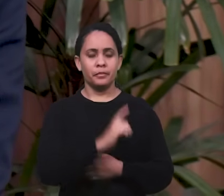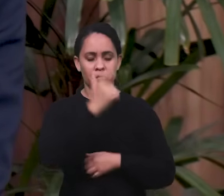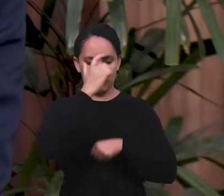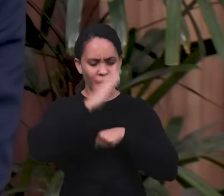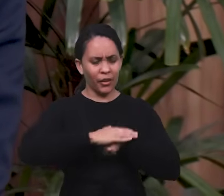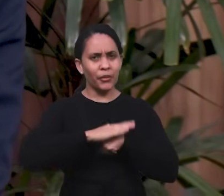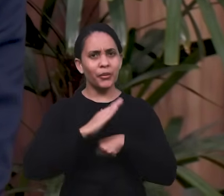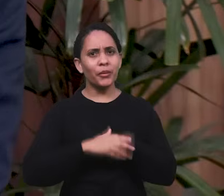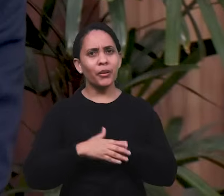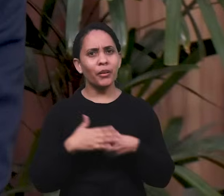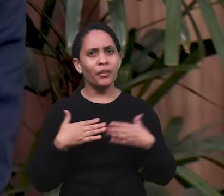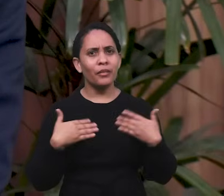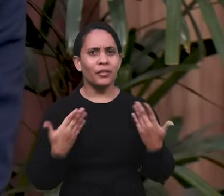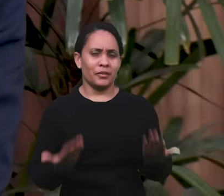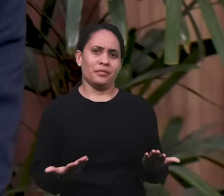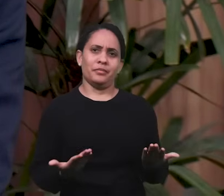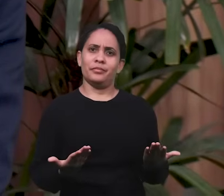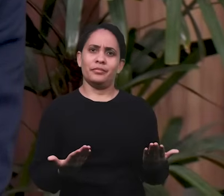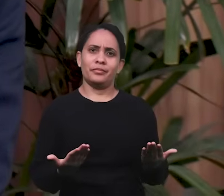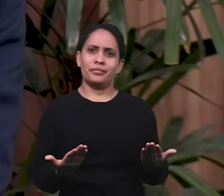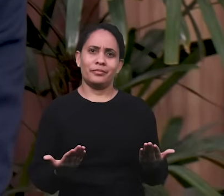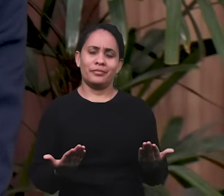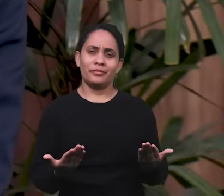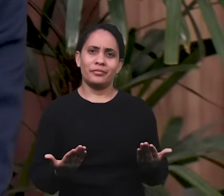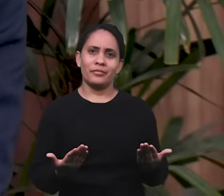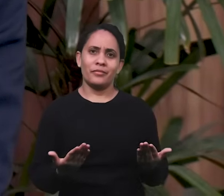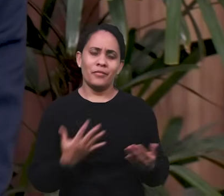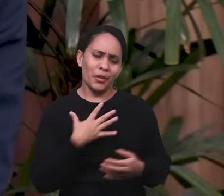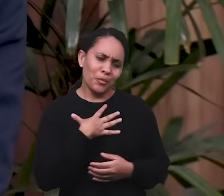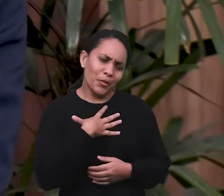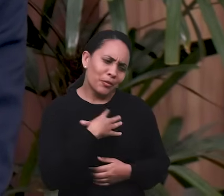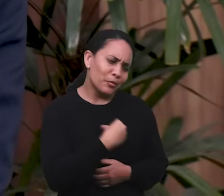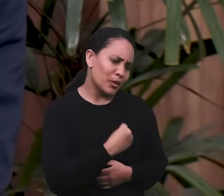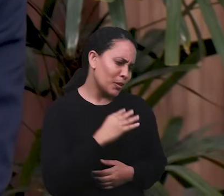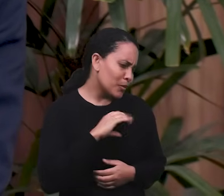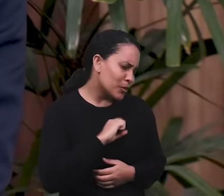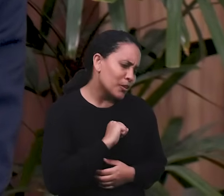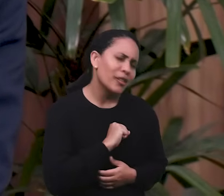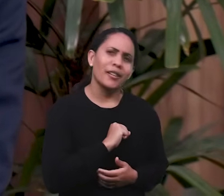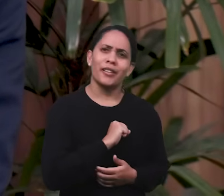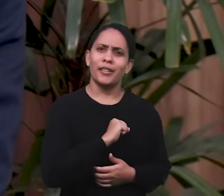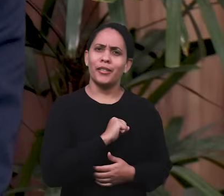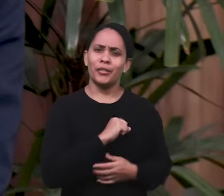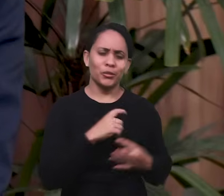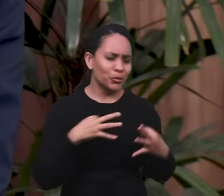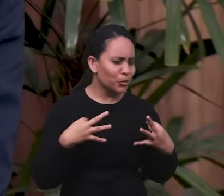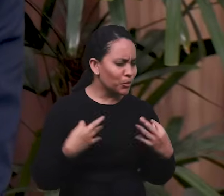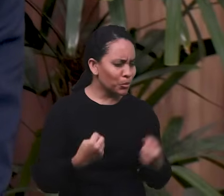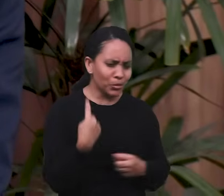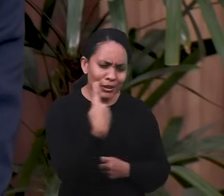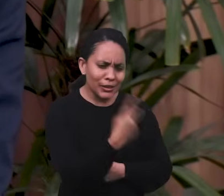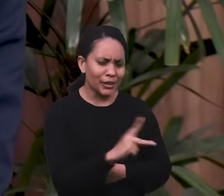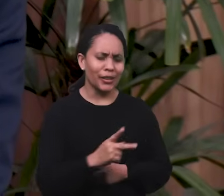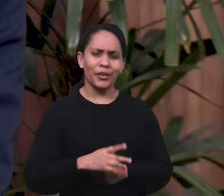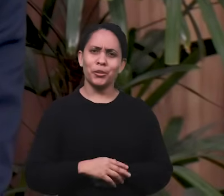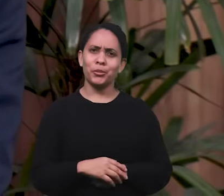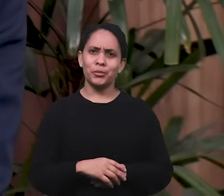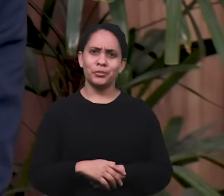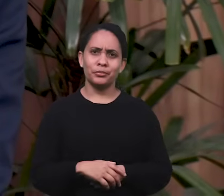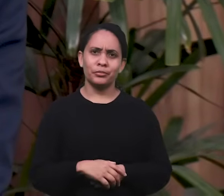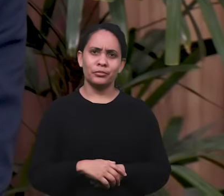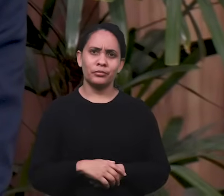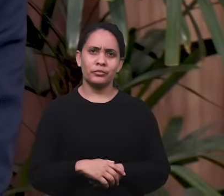né? Instou. Quer Exatamente. dizer, ele ficou insistindo, não, meu filho, eu te amo, não, é tudo seu